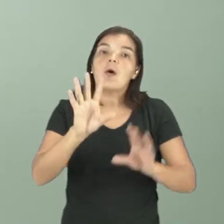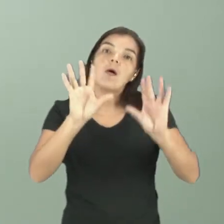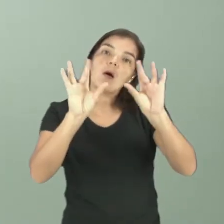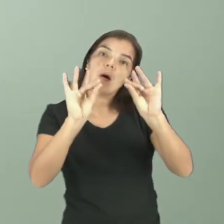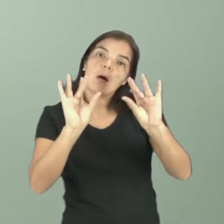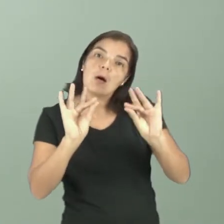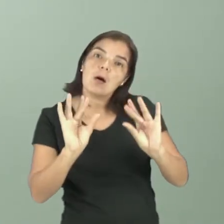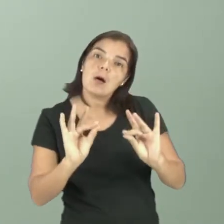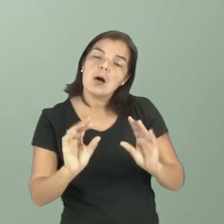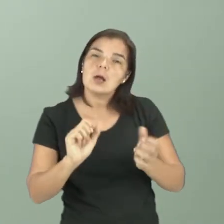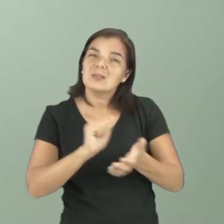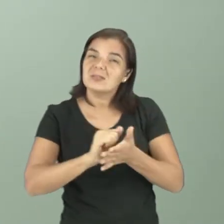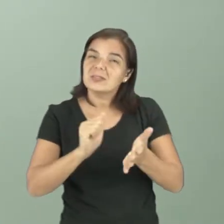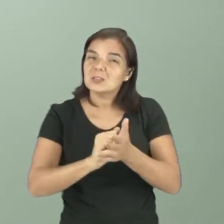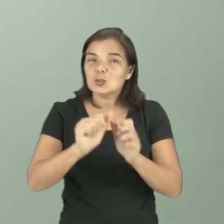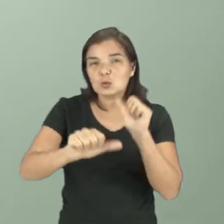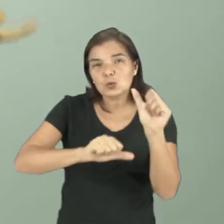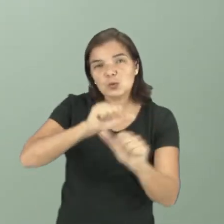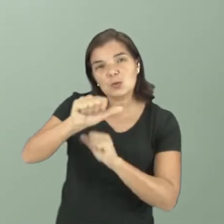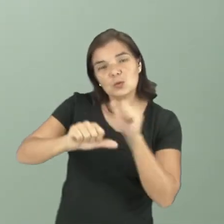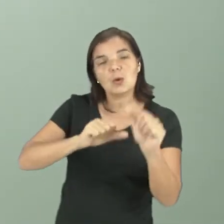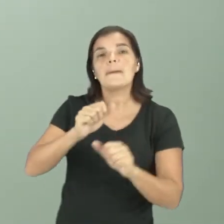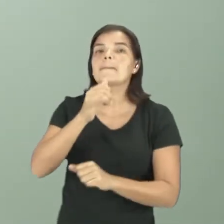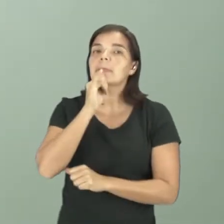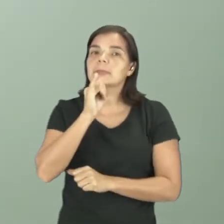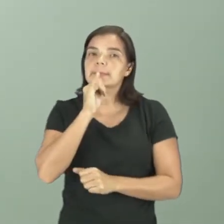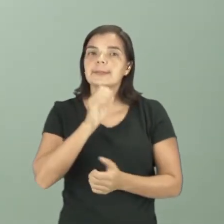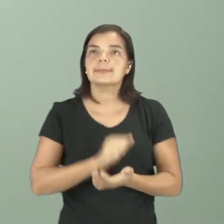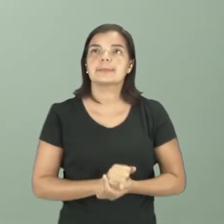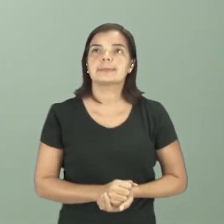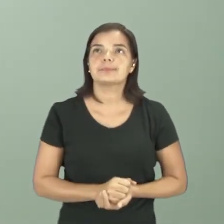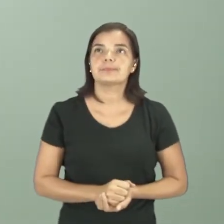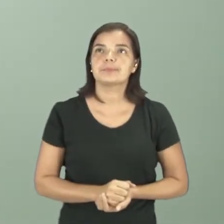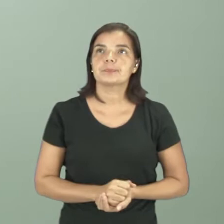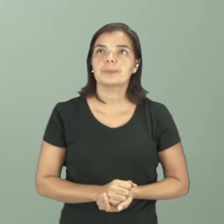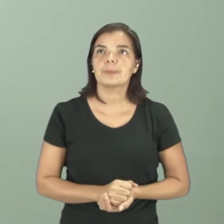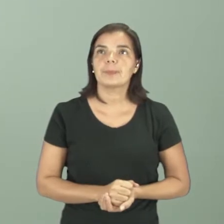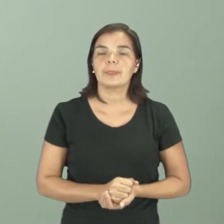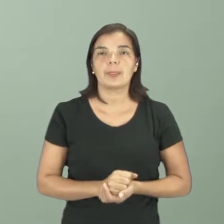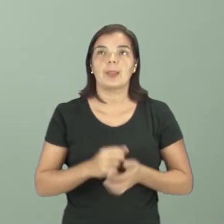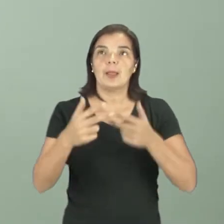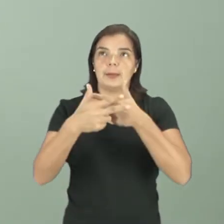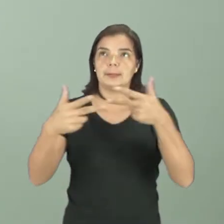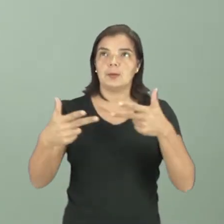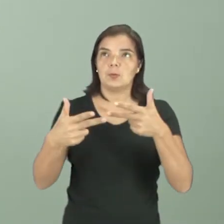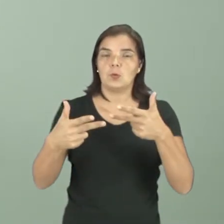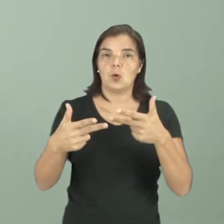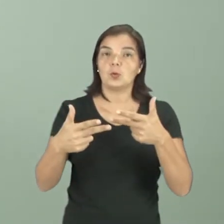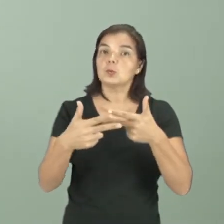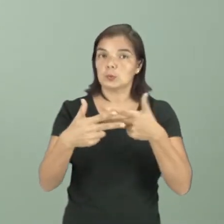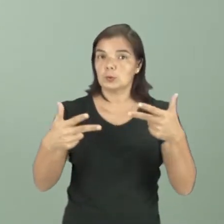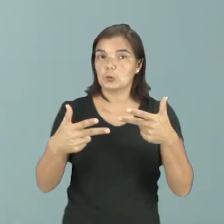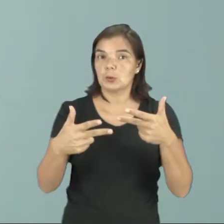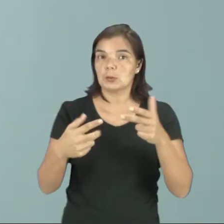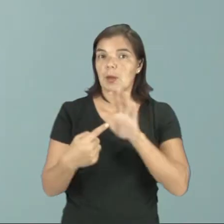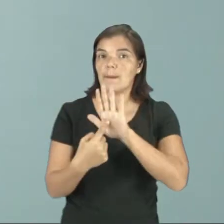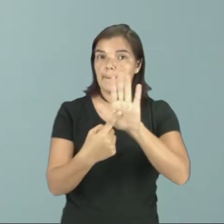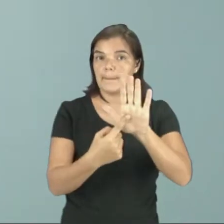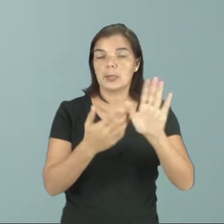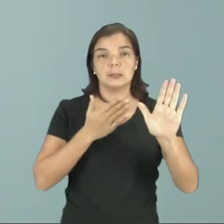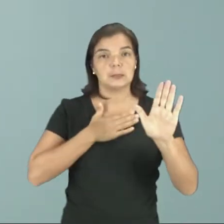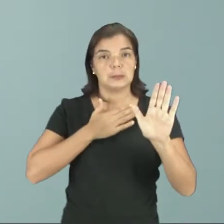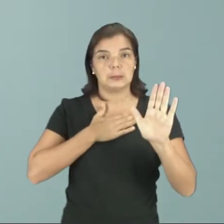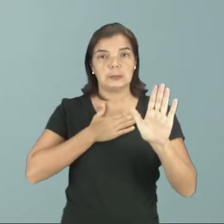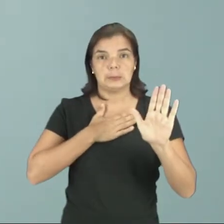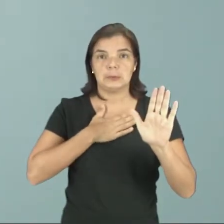decodificar as impressões. Por exemplo, esse objeto, como esse objeto aparece para